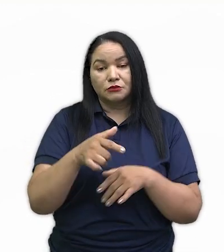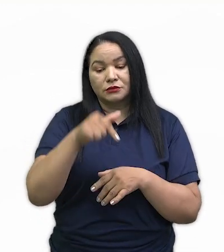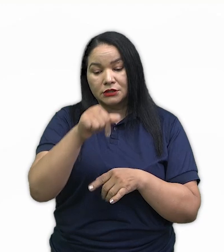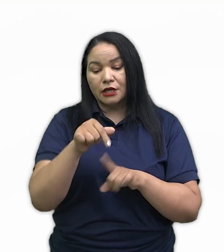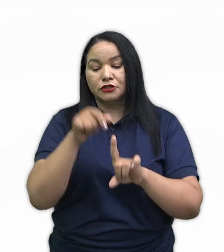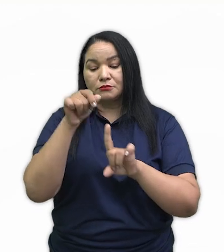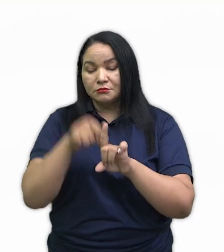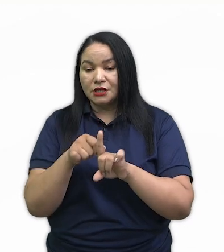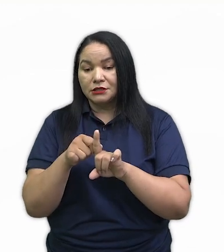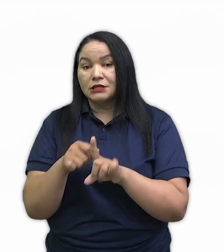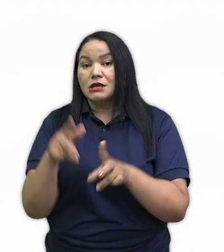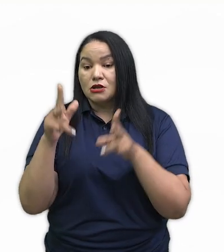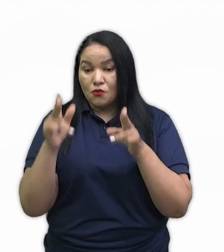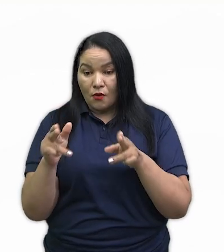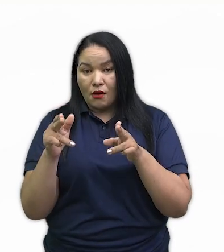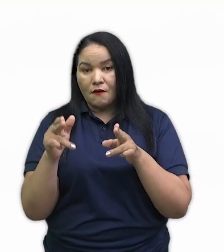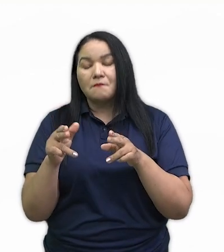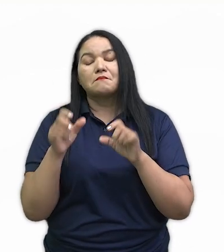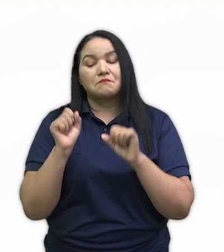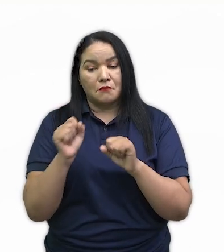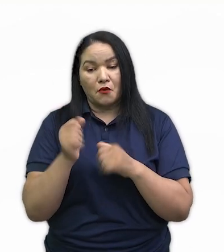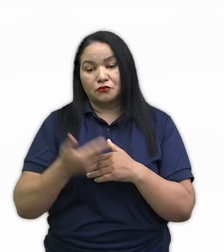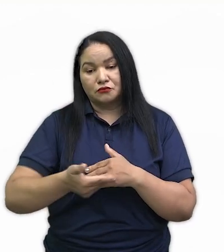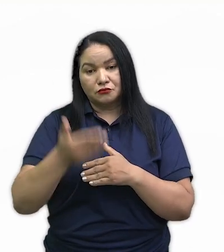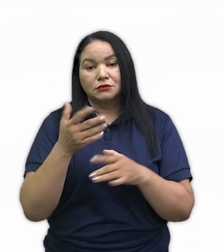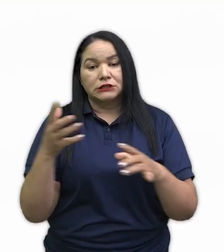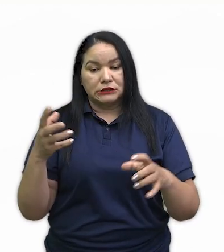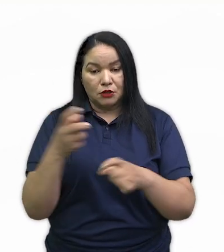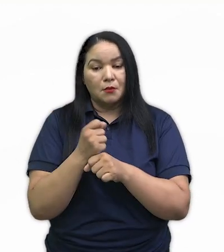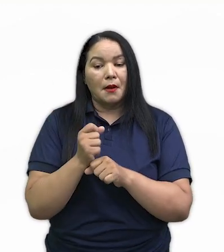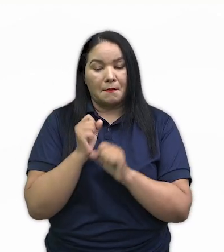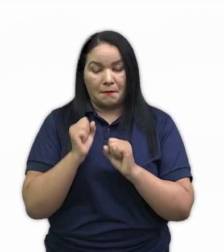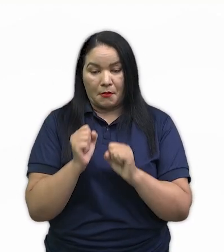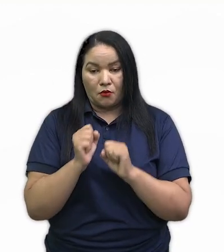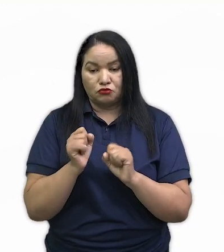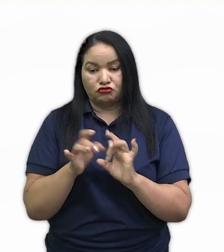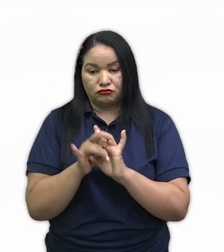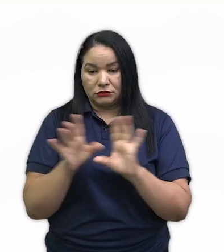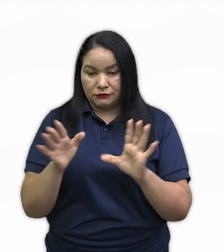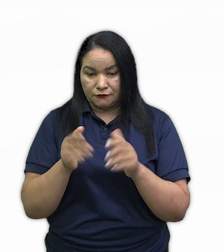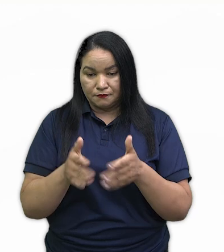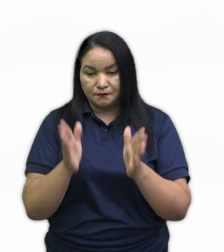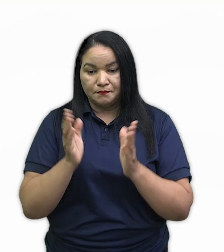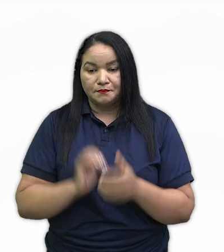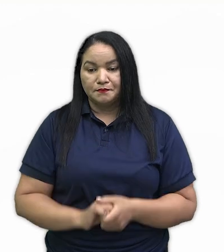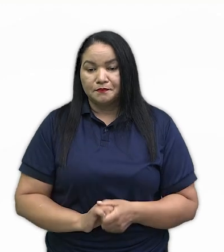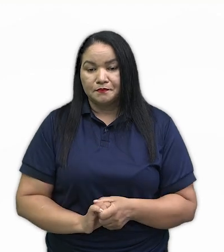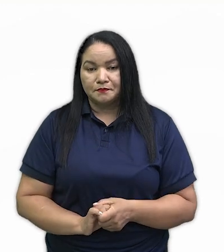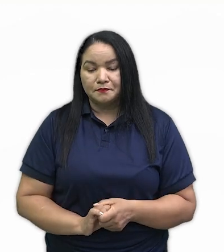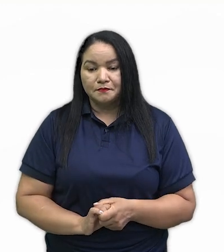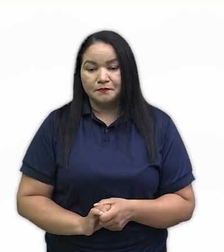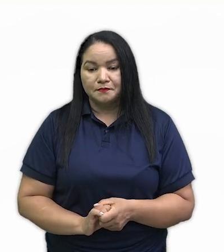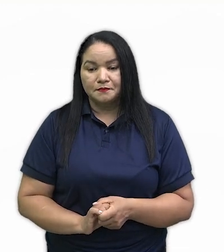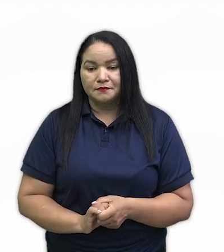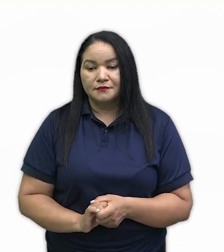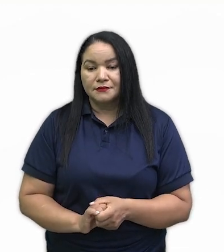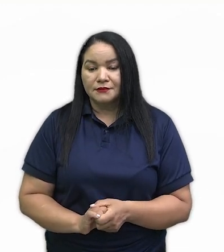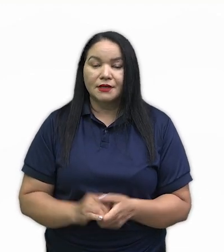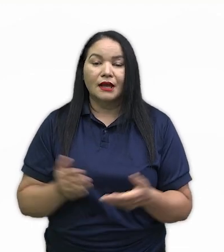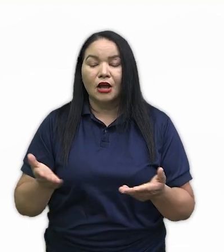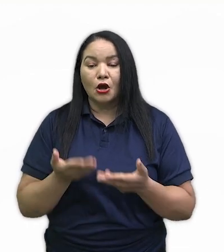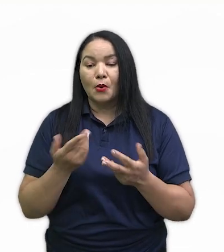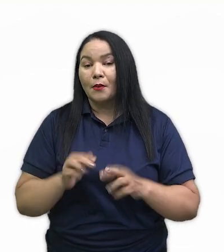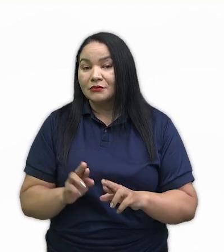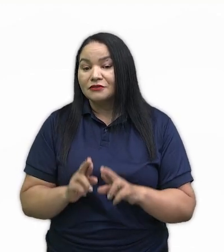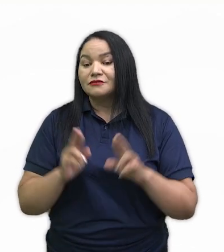iguais, então a gente pode seguir em frente e ser feliz aqui nessa questão, tá? Qual é a diferença agora, pessoal?